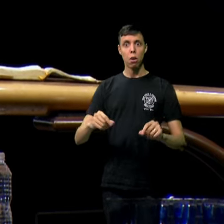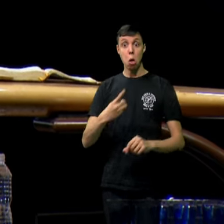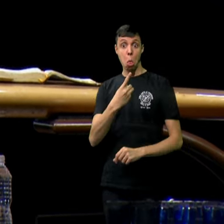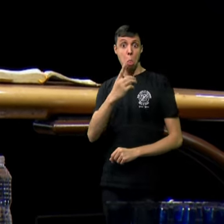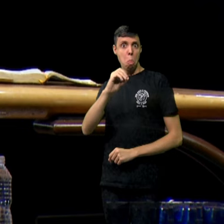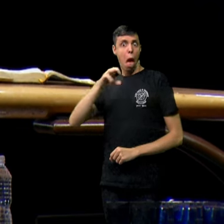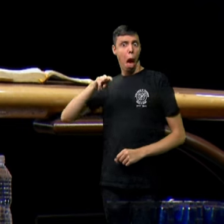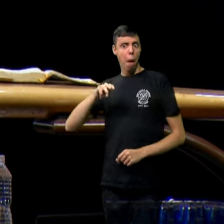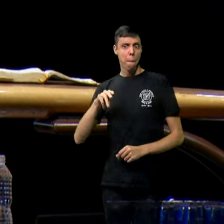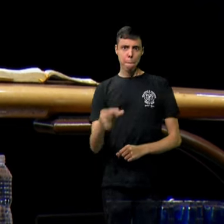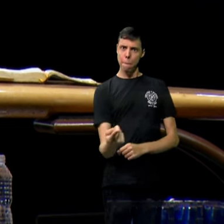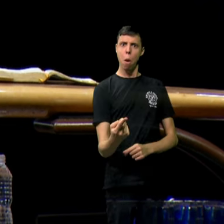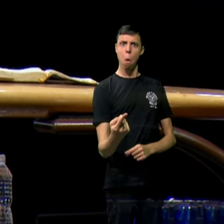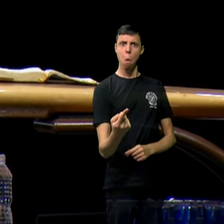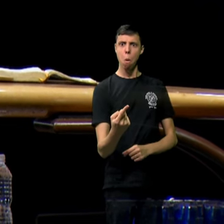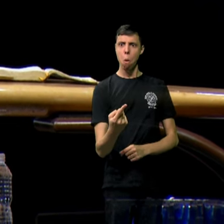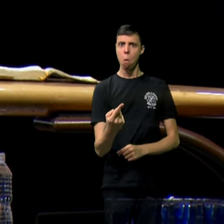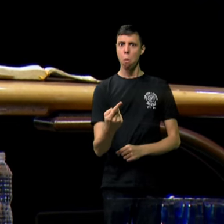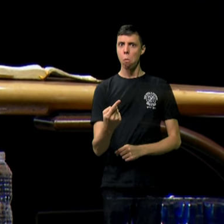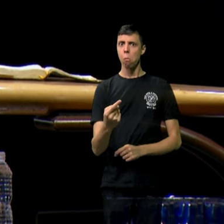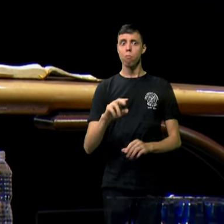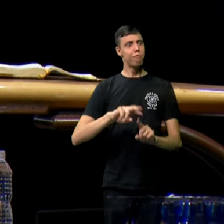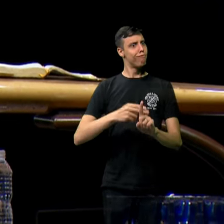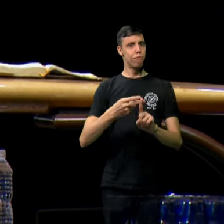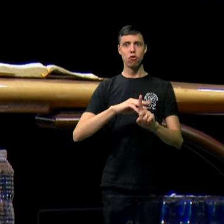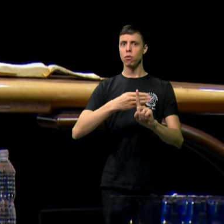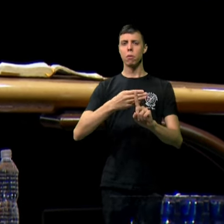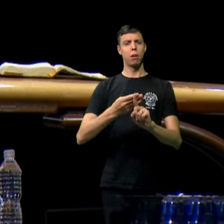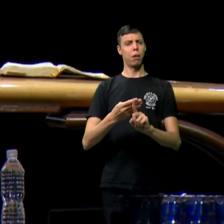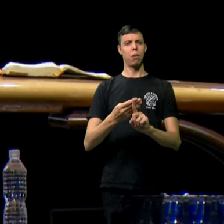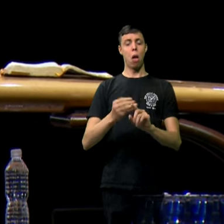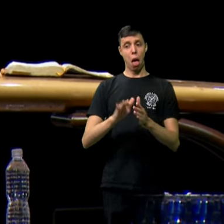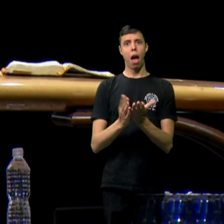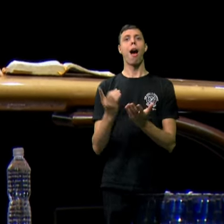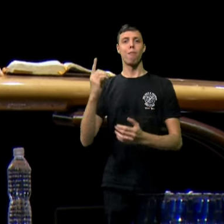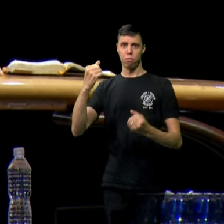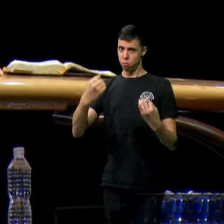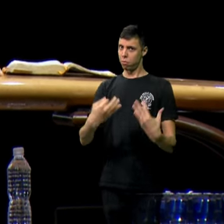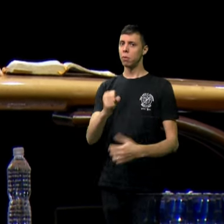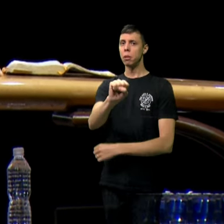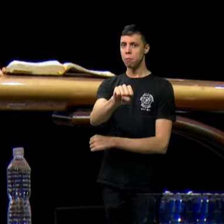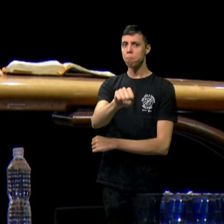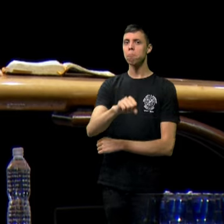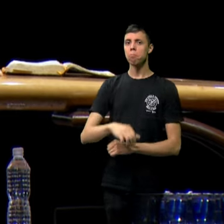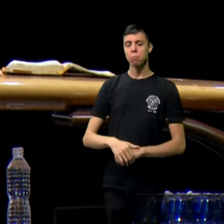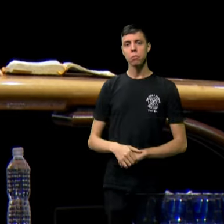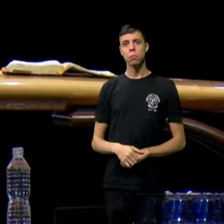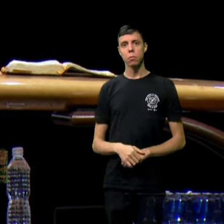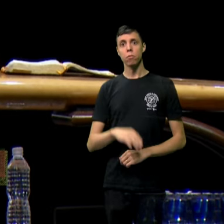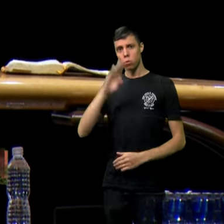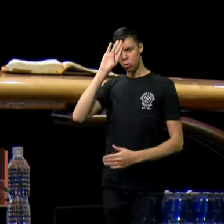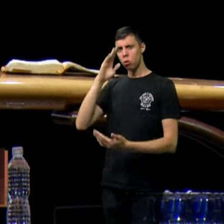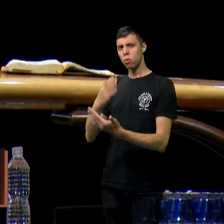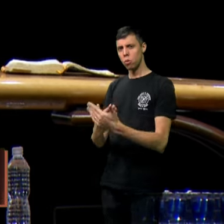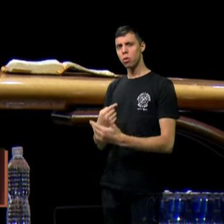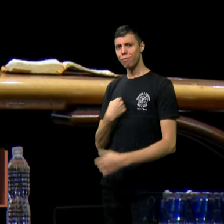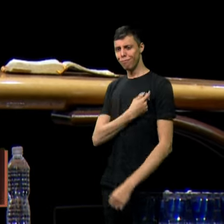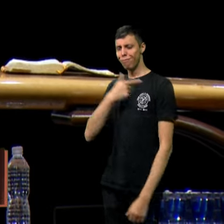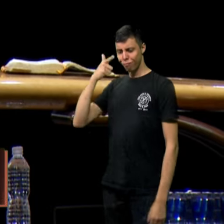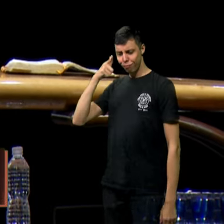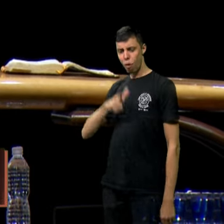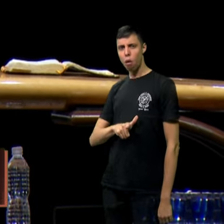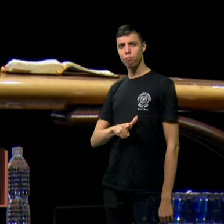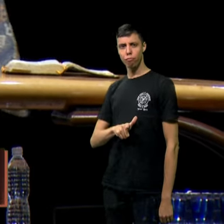1. Onde está isso na Bíblia? Não leu? A Bíblia diz que para o que crê tudo é possível.